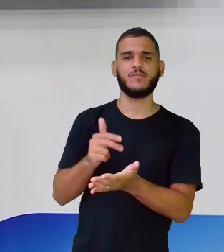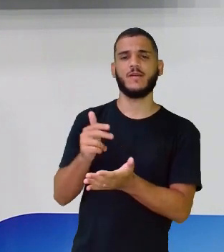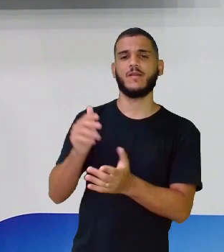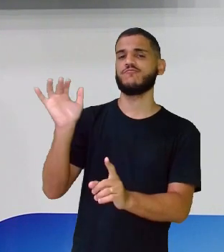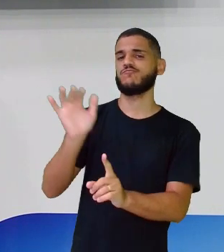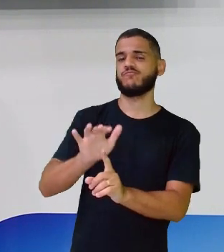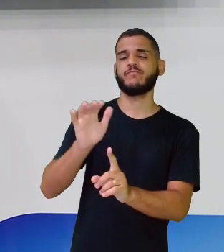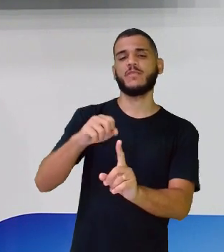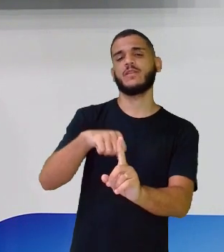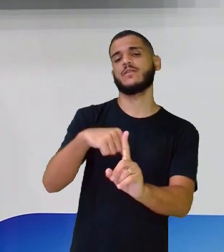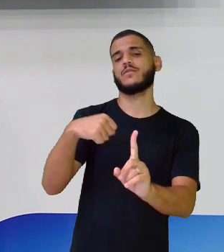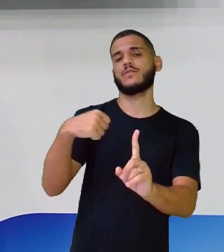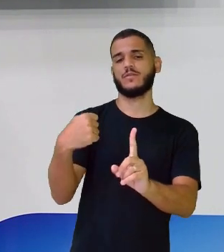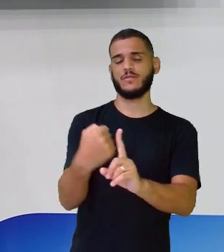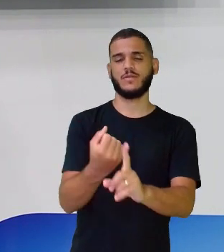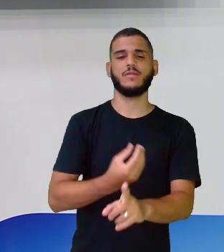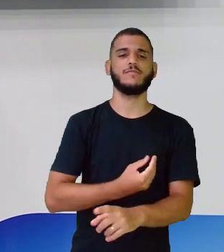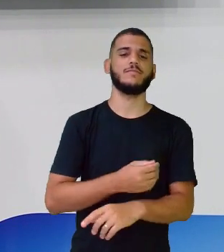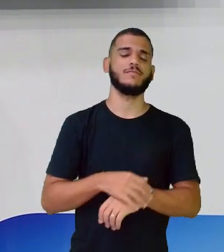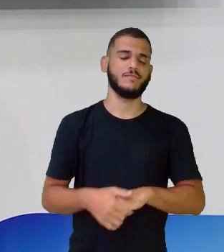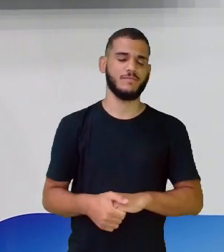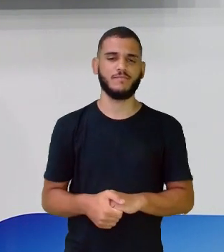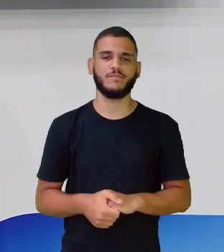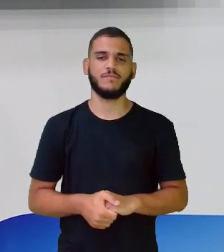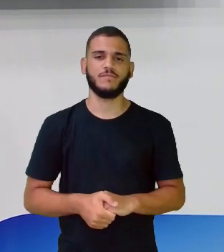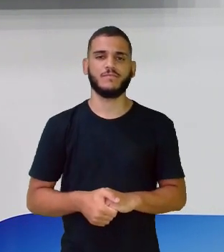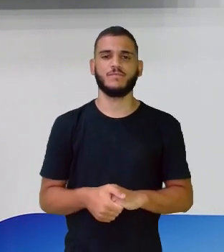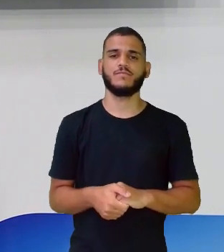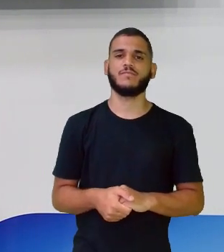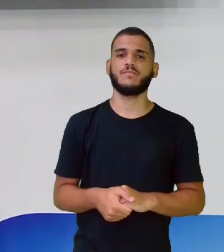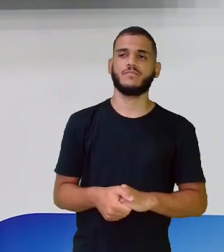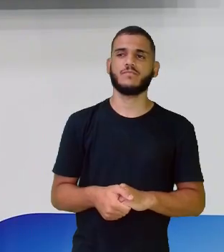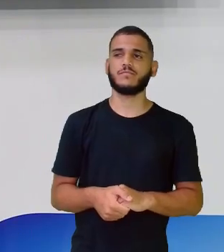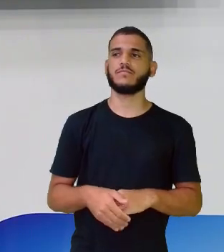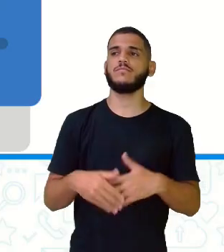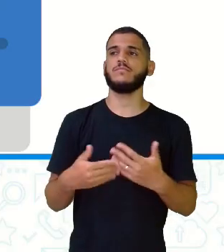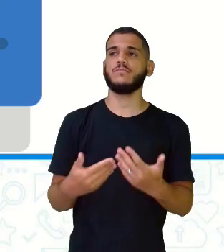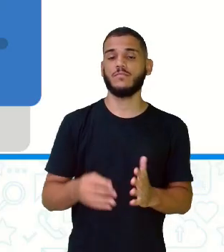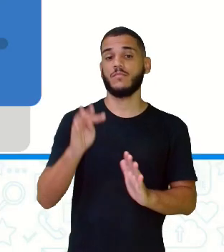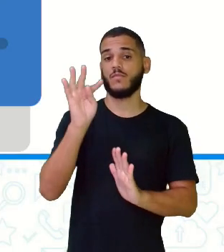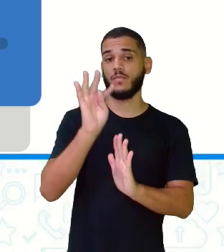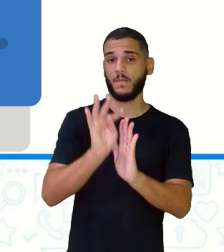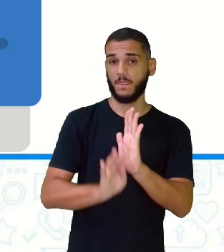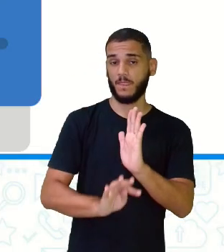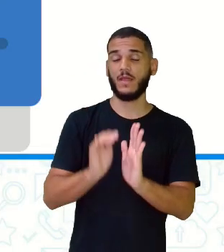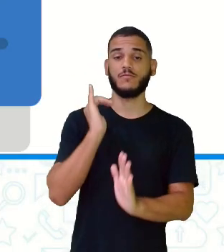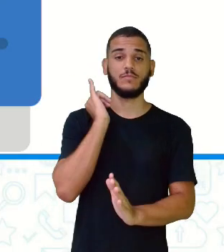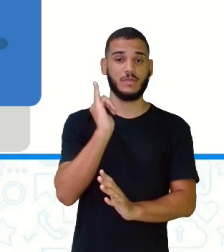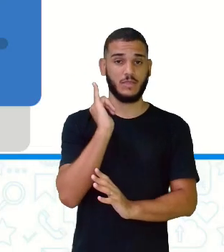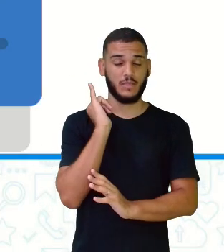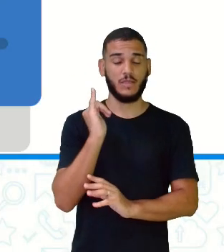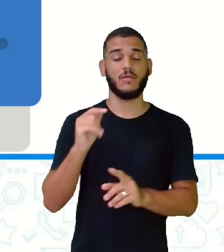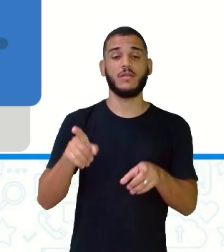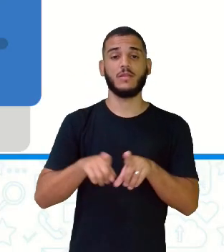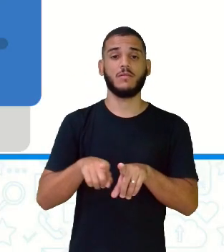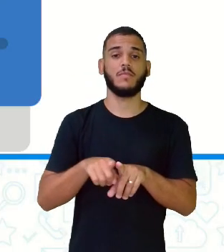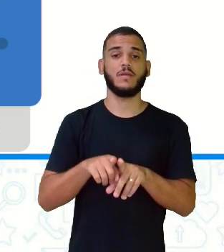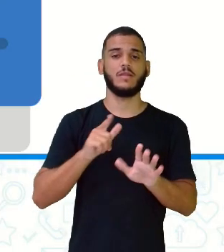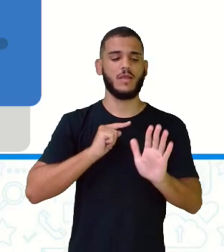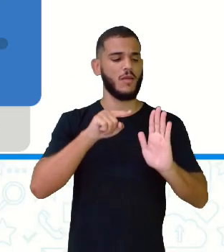de vidas de pessoas de maneira social. É um texto narrativo e segue uma